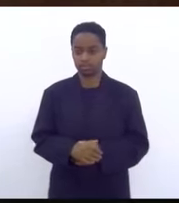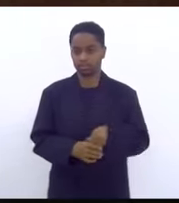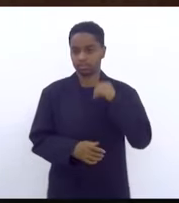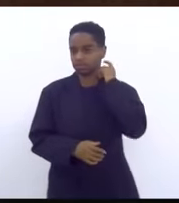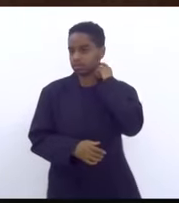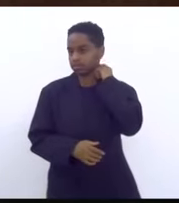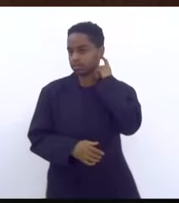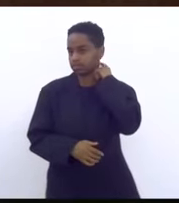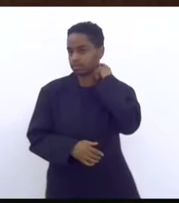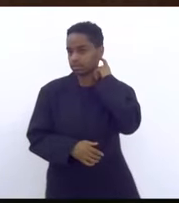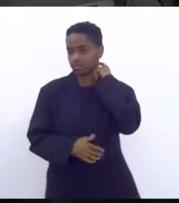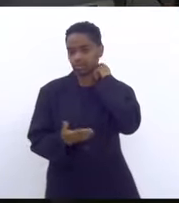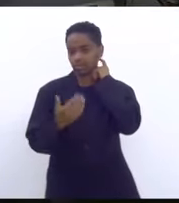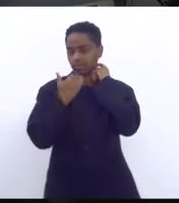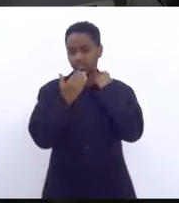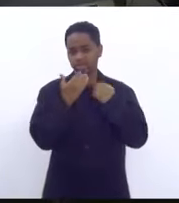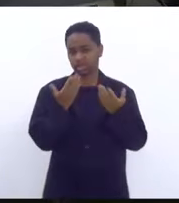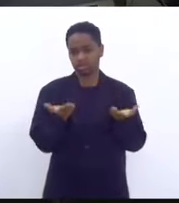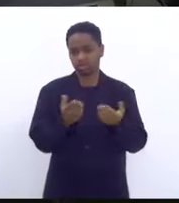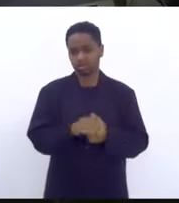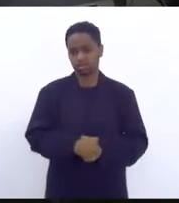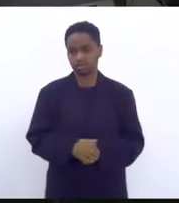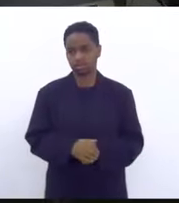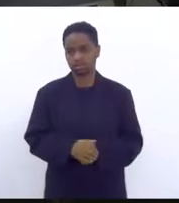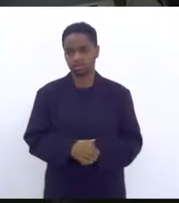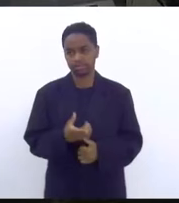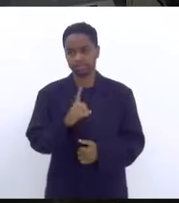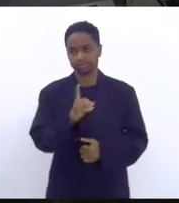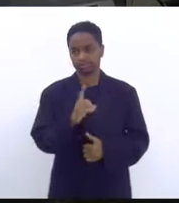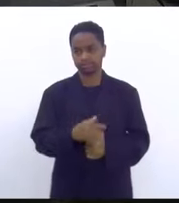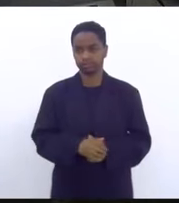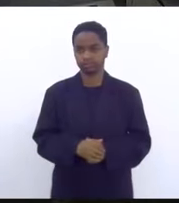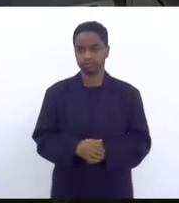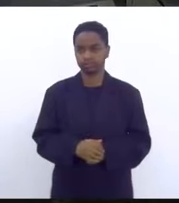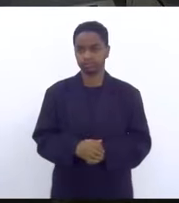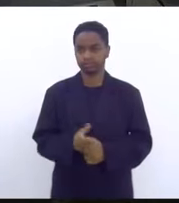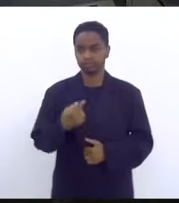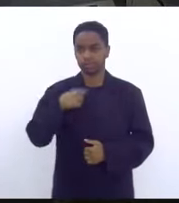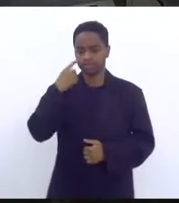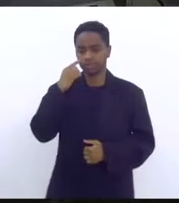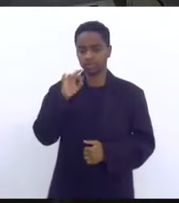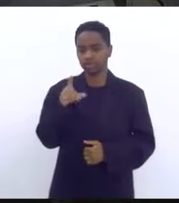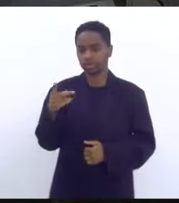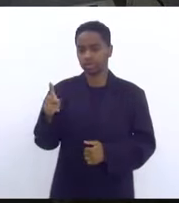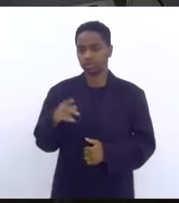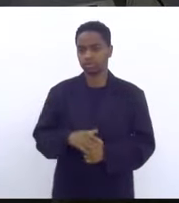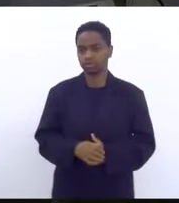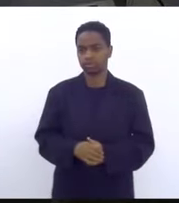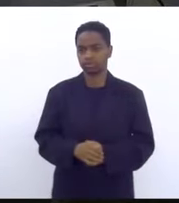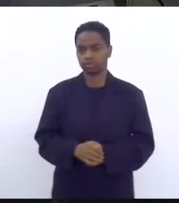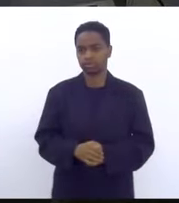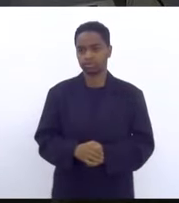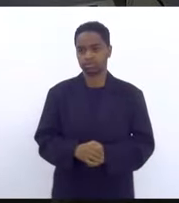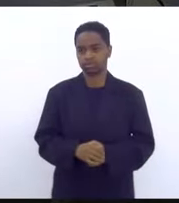Por favor. Ah, então não adianta, tem 8. Não. Pensei que era só a sua.